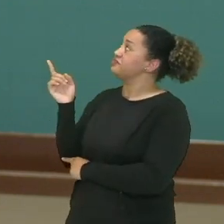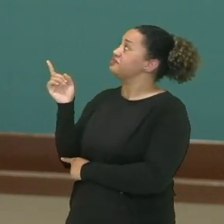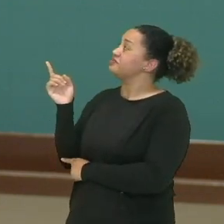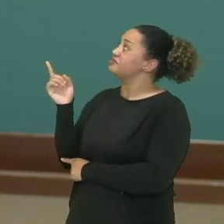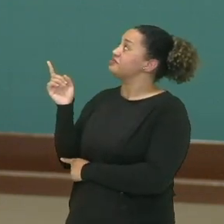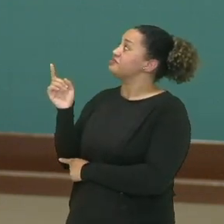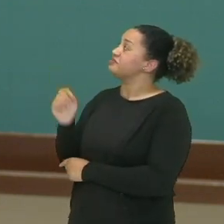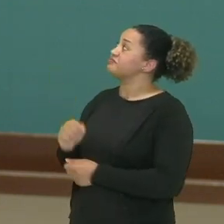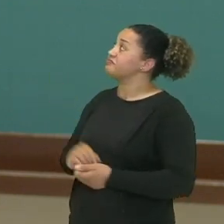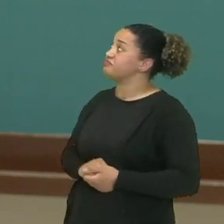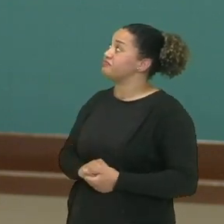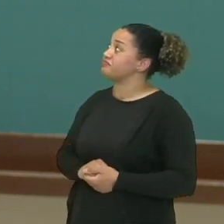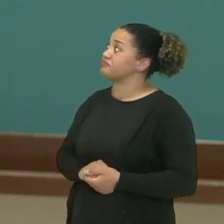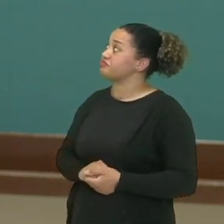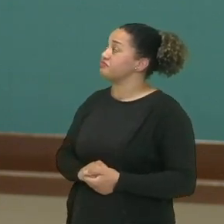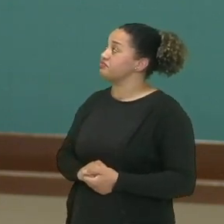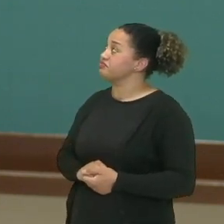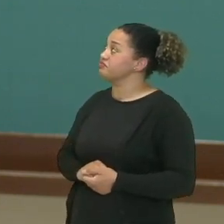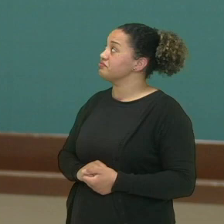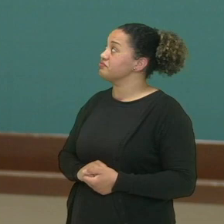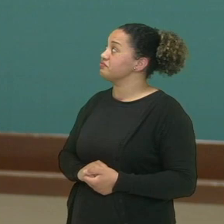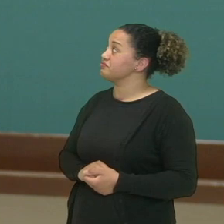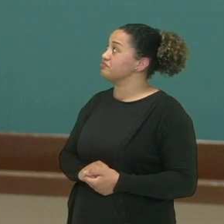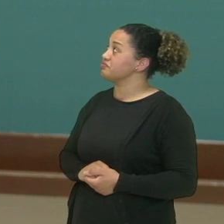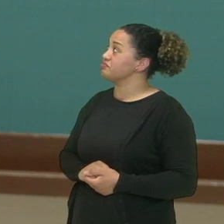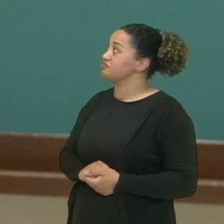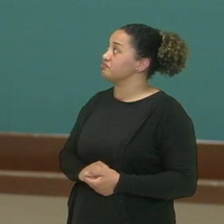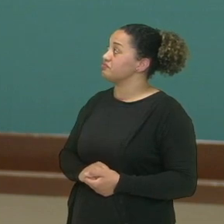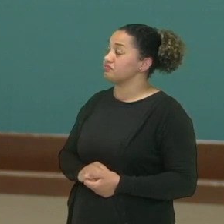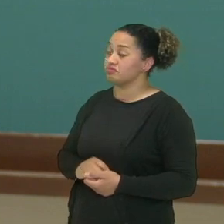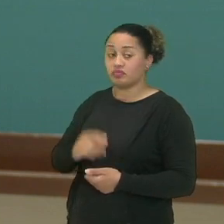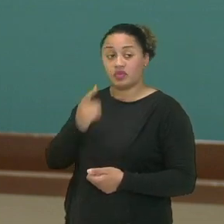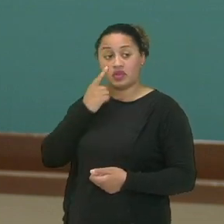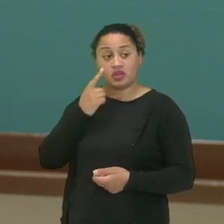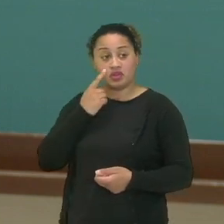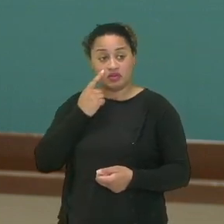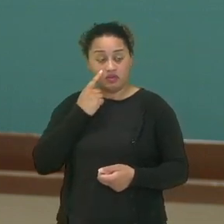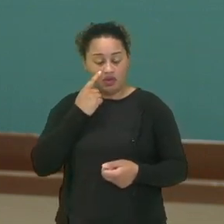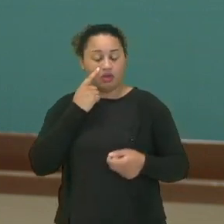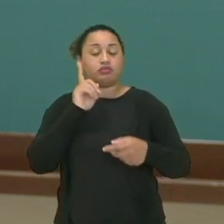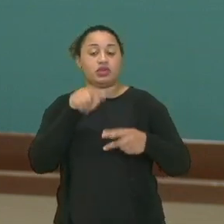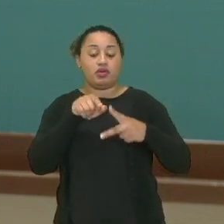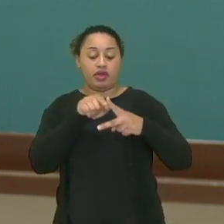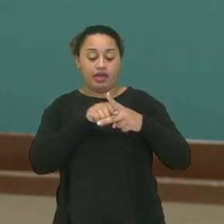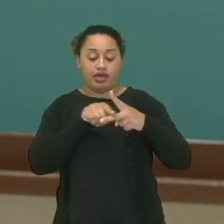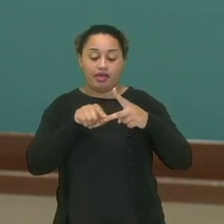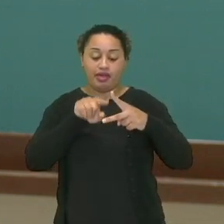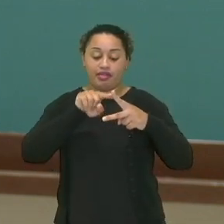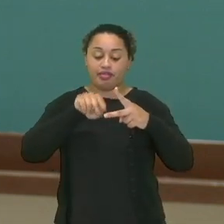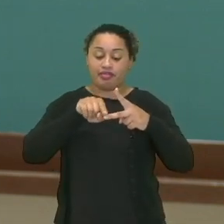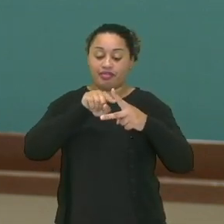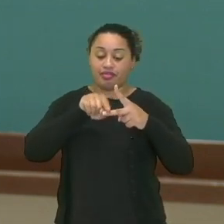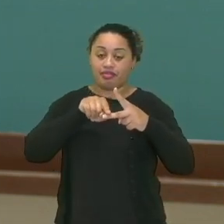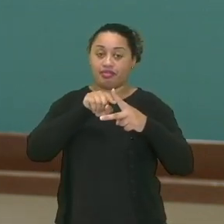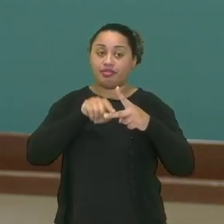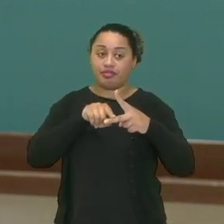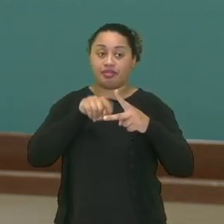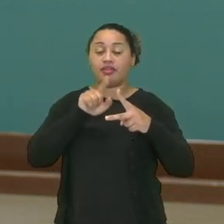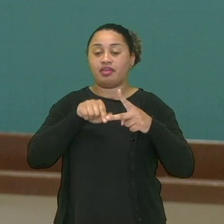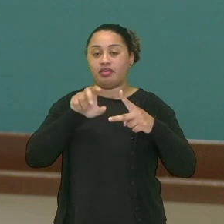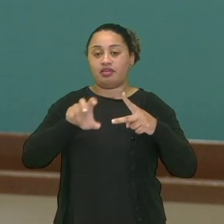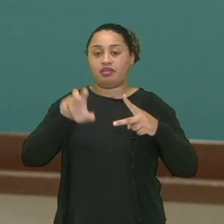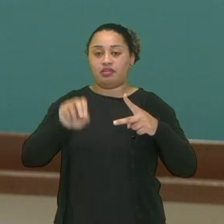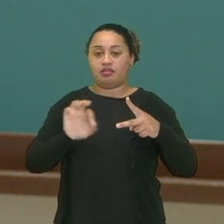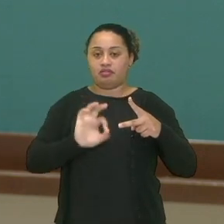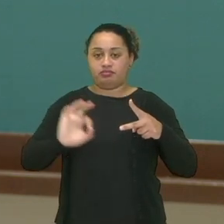parte interna, esse ângulo interno que está aqui nessas duas semi-retinhas, tá bom? Que vai ser